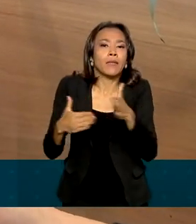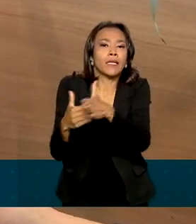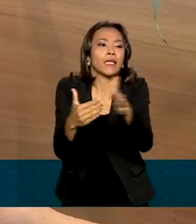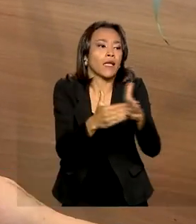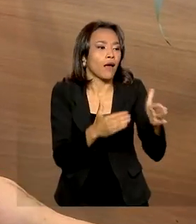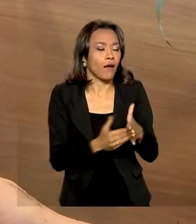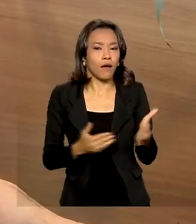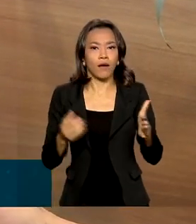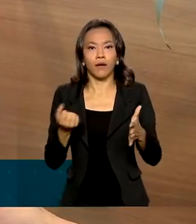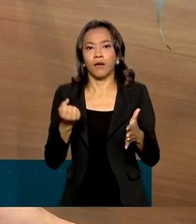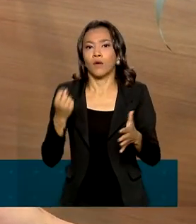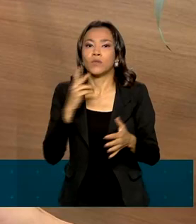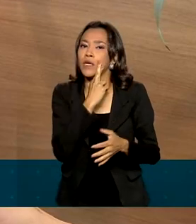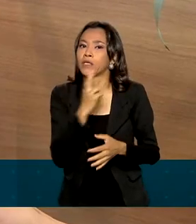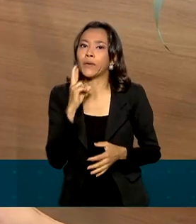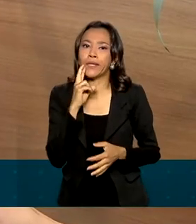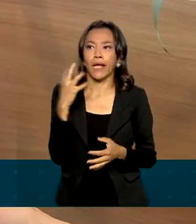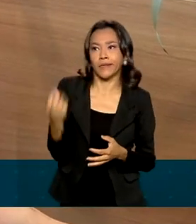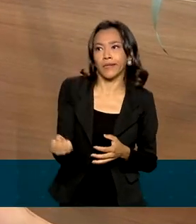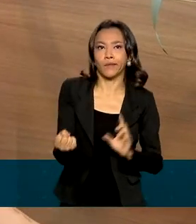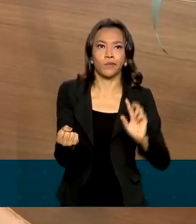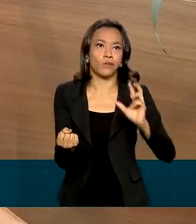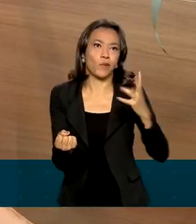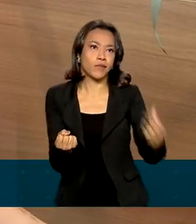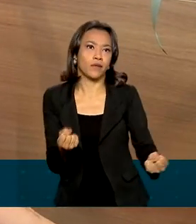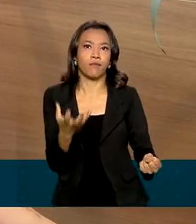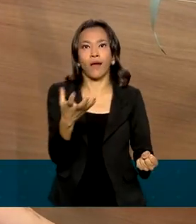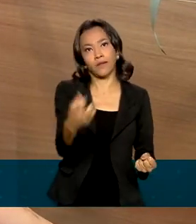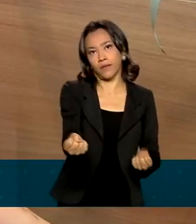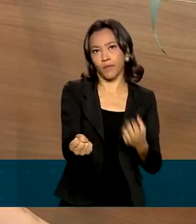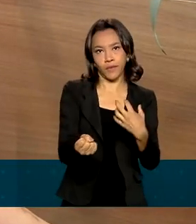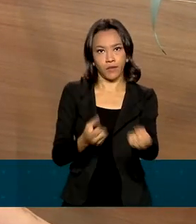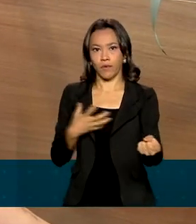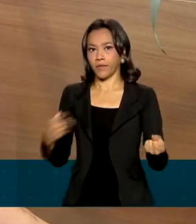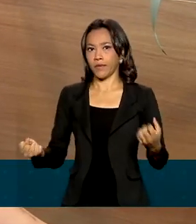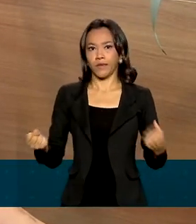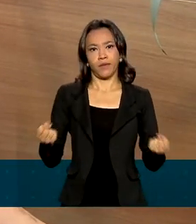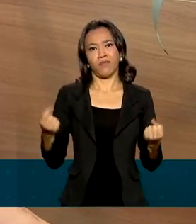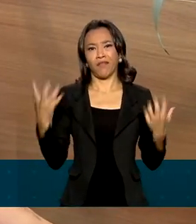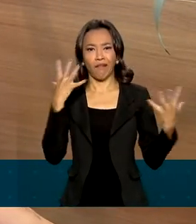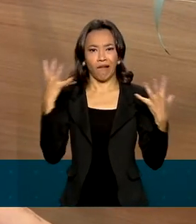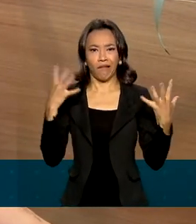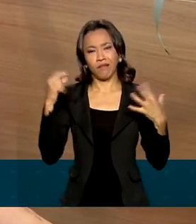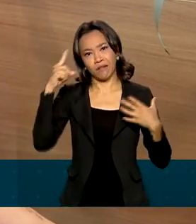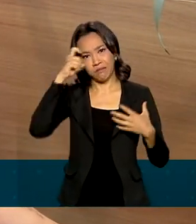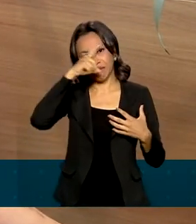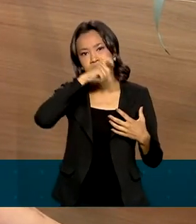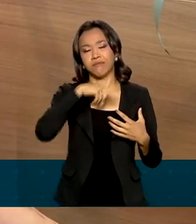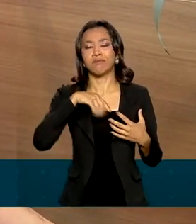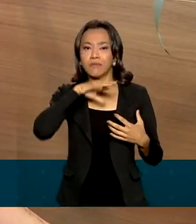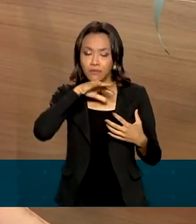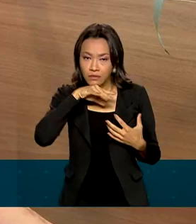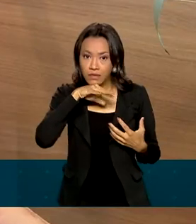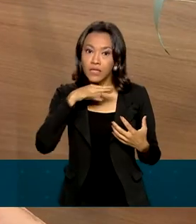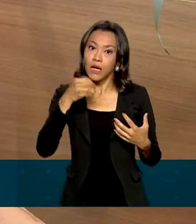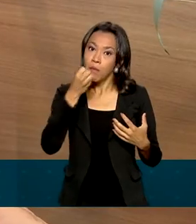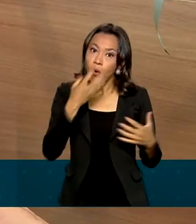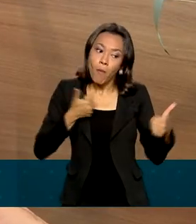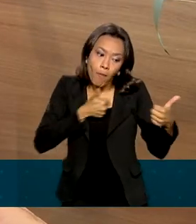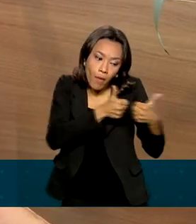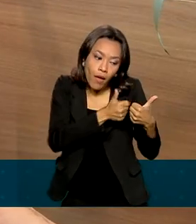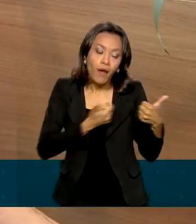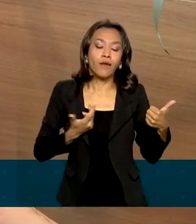Então vai ter mais uma diversidade, eu posso comer um de uma coisa, outro de outra e não ficar naquela coisa mais monótona, até mais perto do